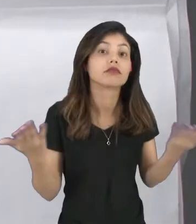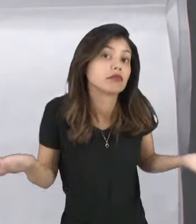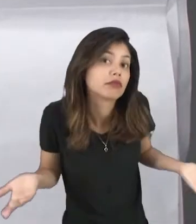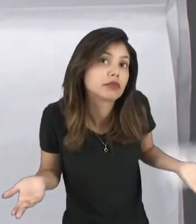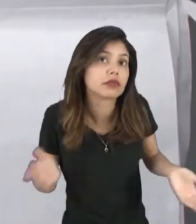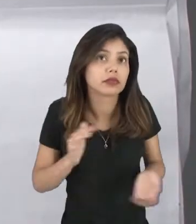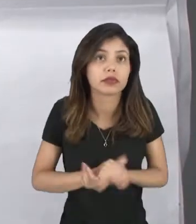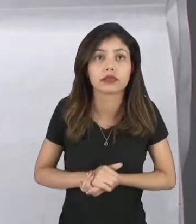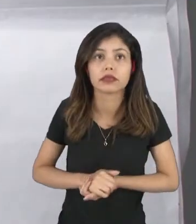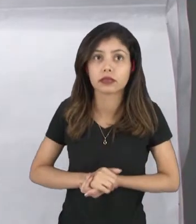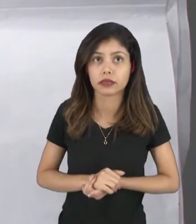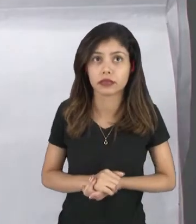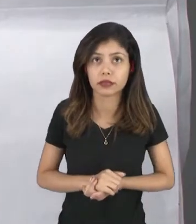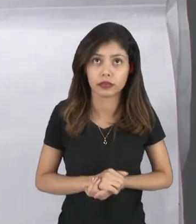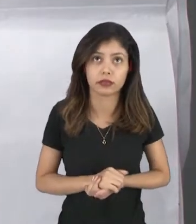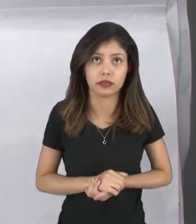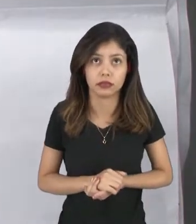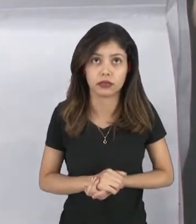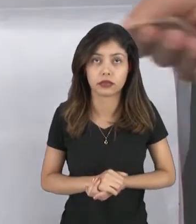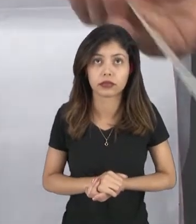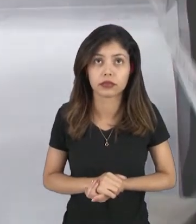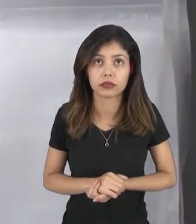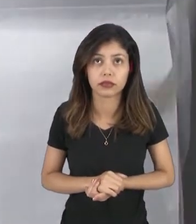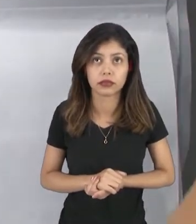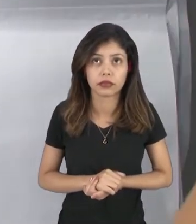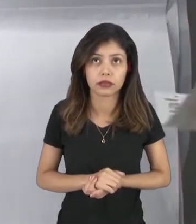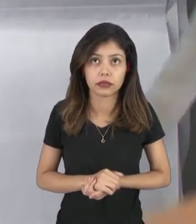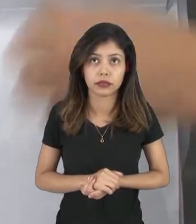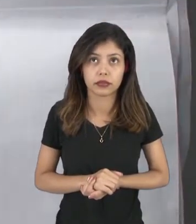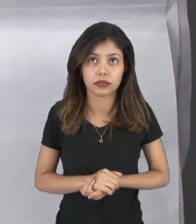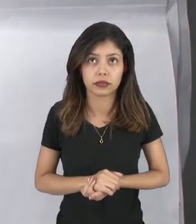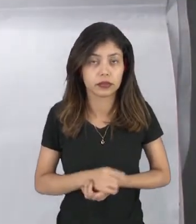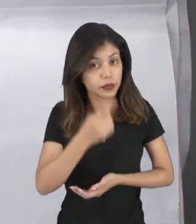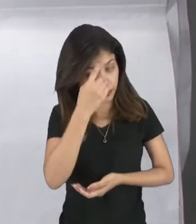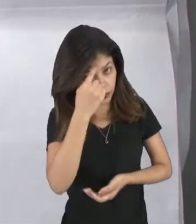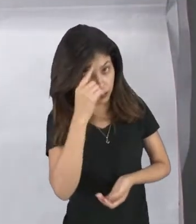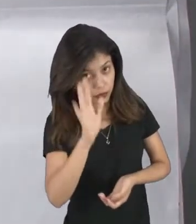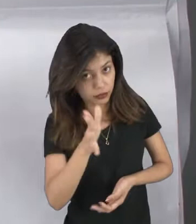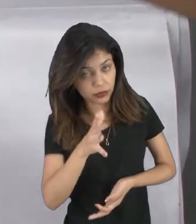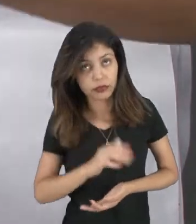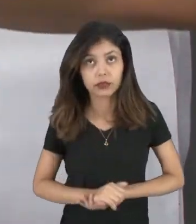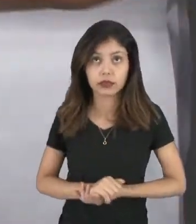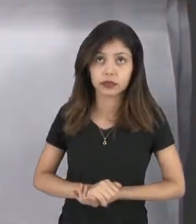Vamos lá para a questão 2. Já pensaram um pouquinho aí?